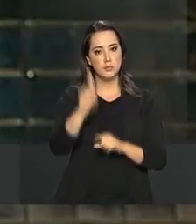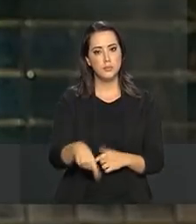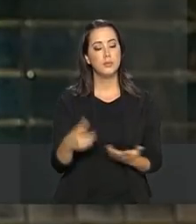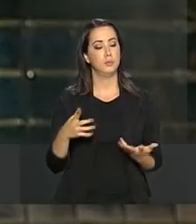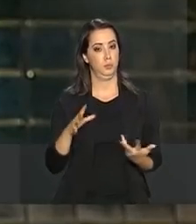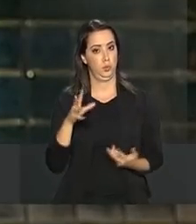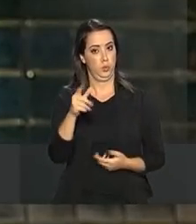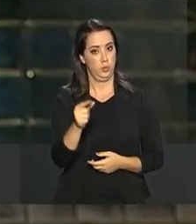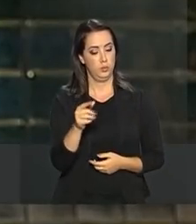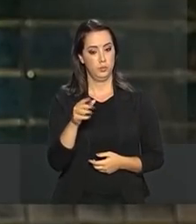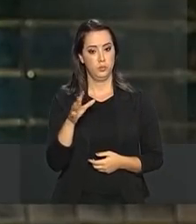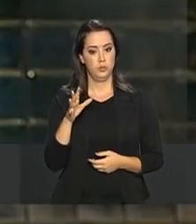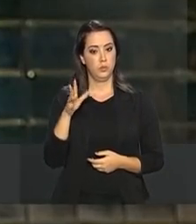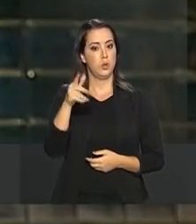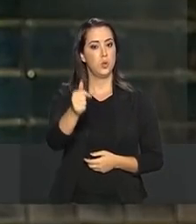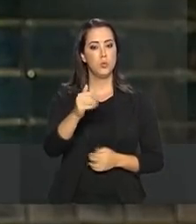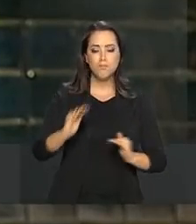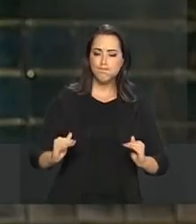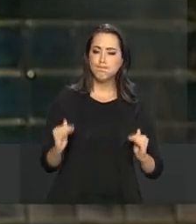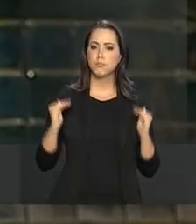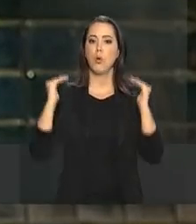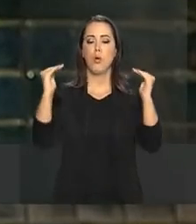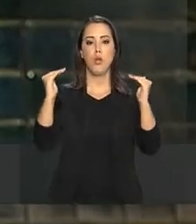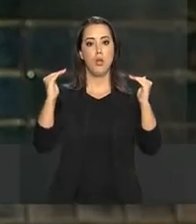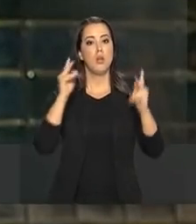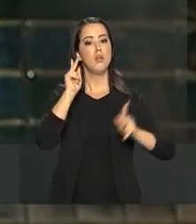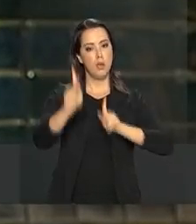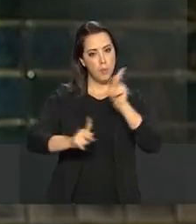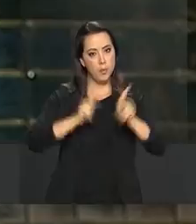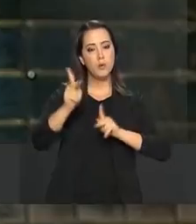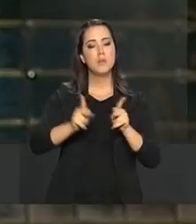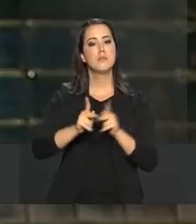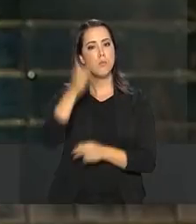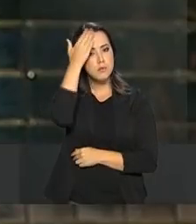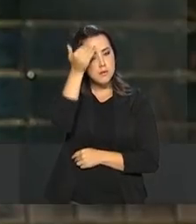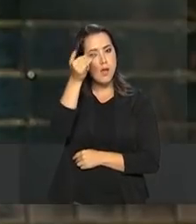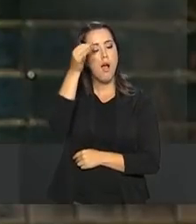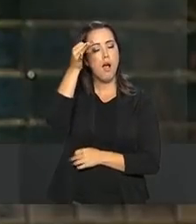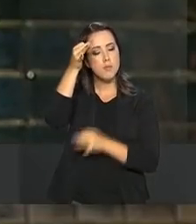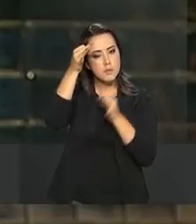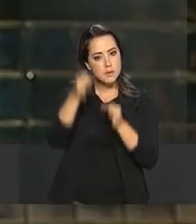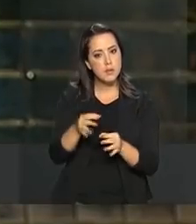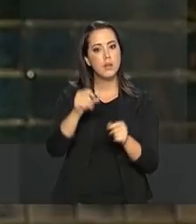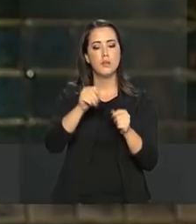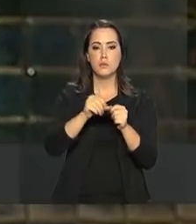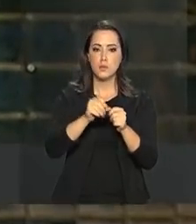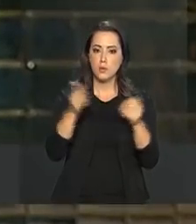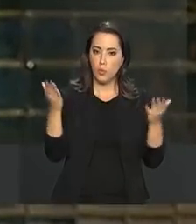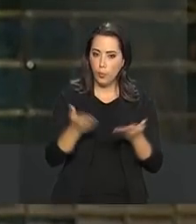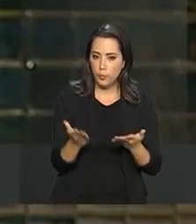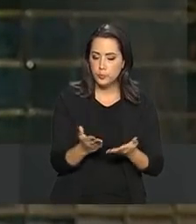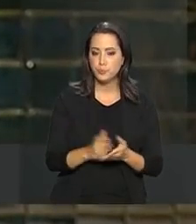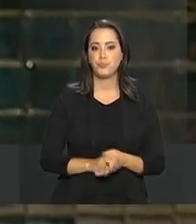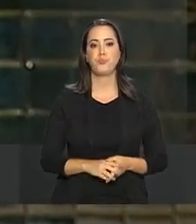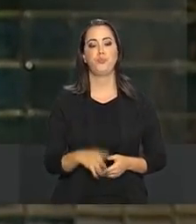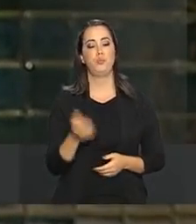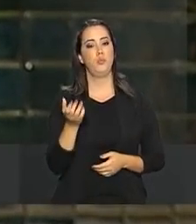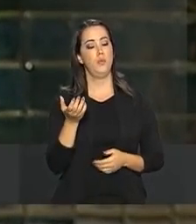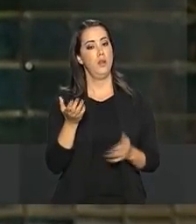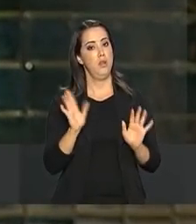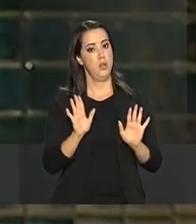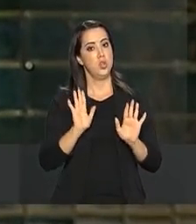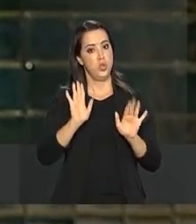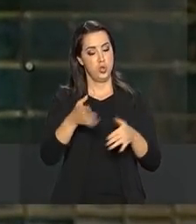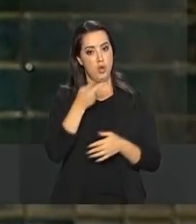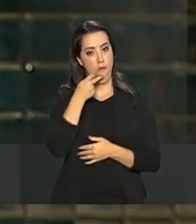com toda a soberania que o povo soube exercer no dia de hoje eu acabei de